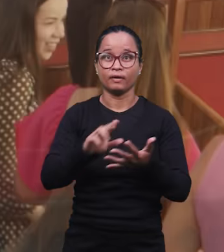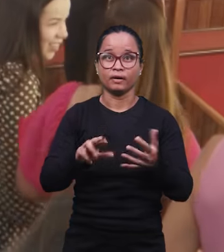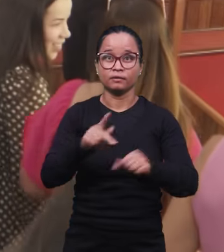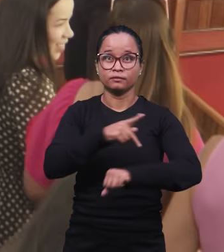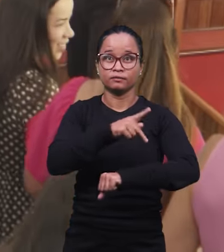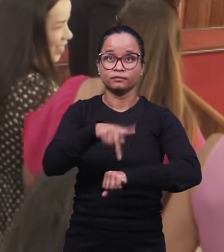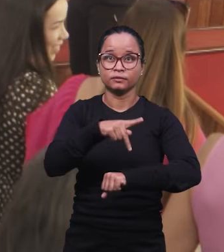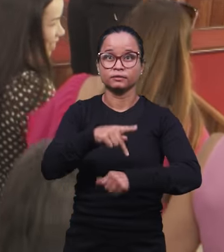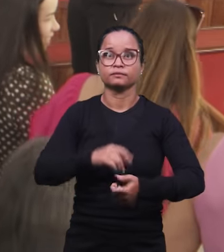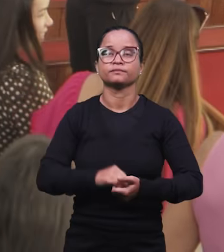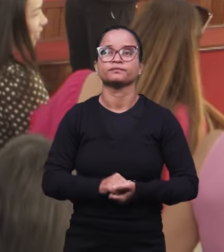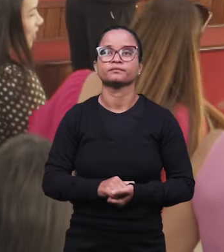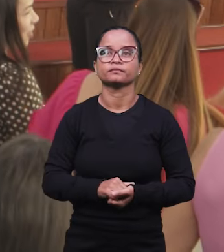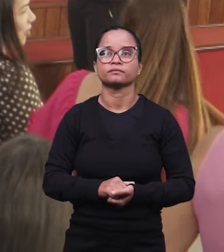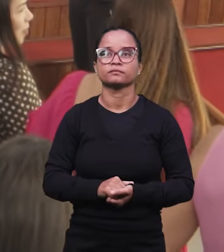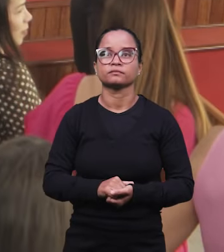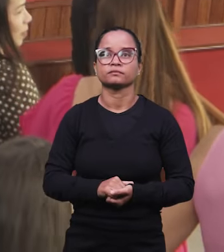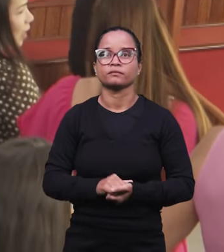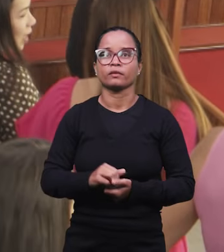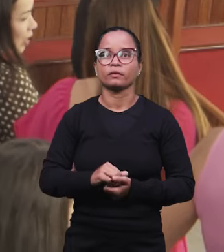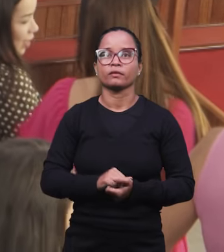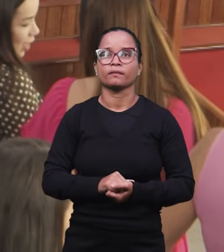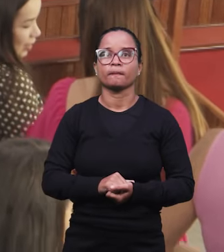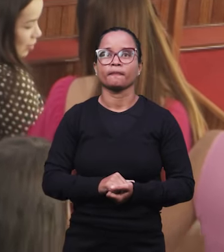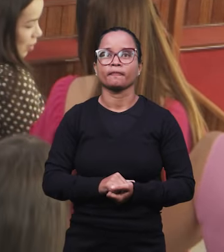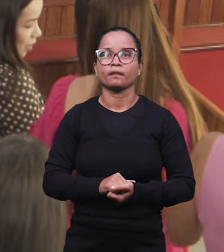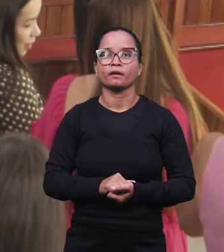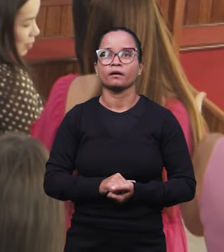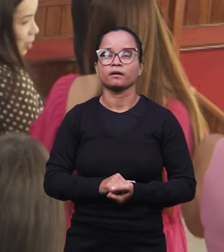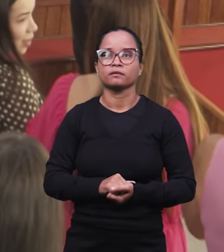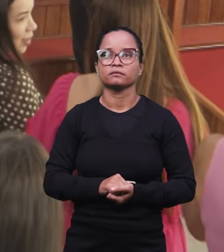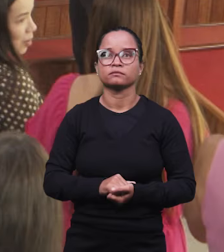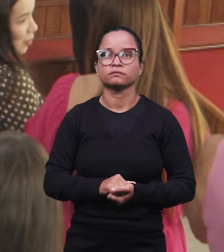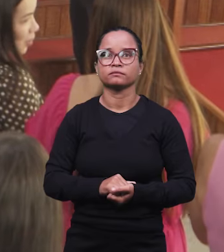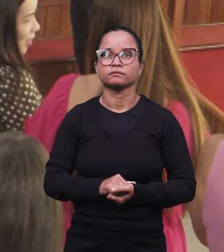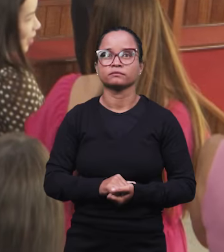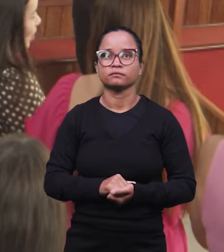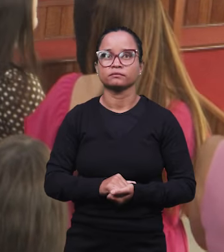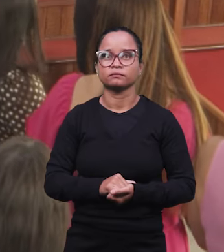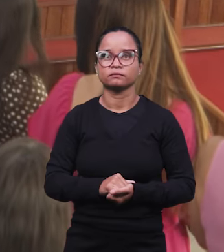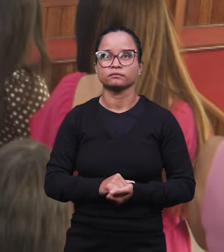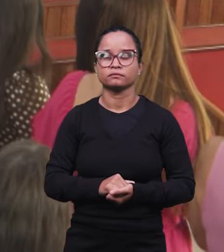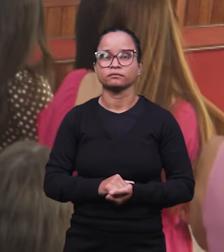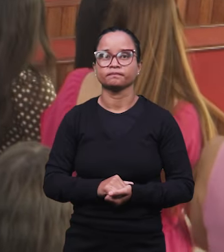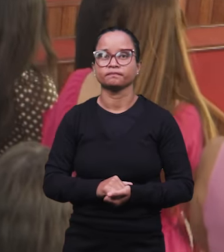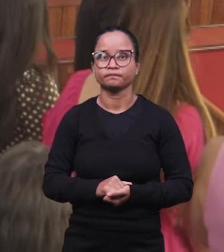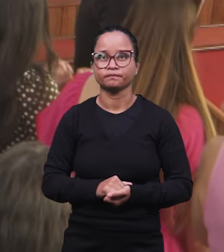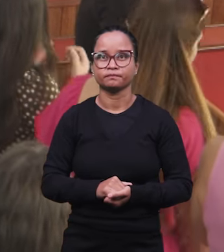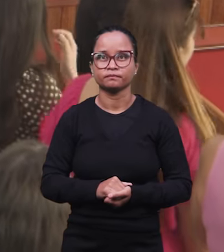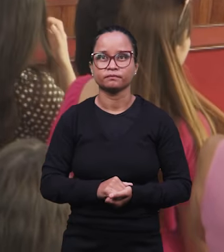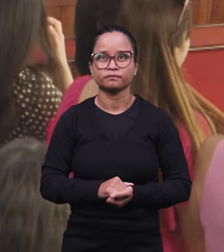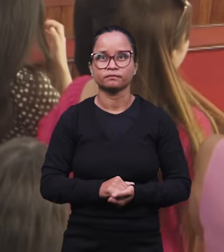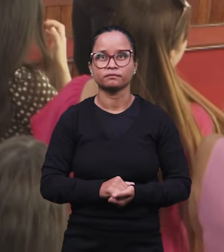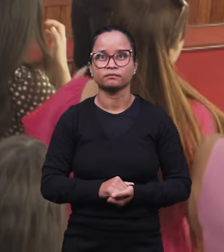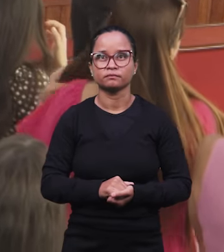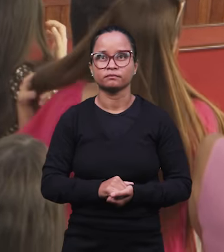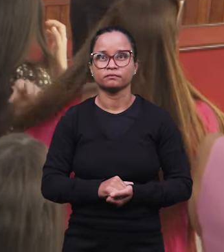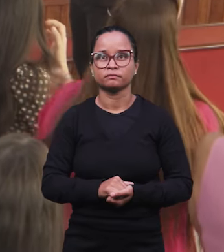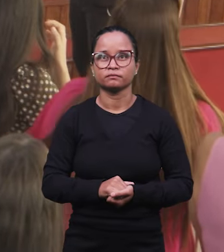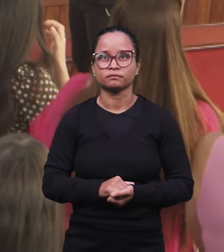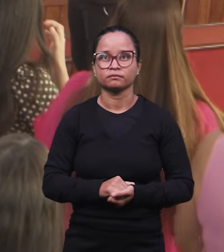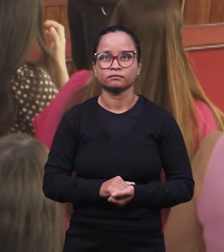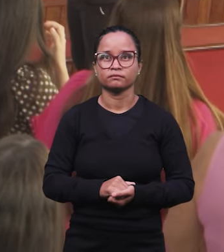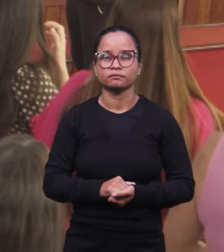Bielorrússia. É tudo, né? Do Cazaquistão, exatamente. Graças aqui ao nosso